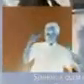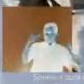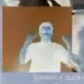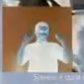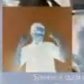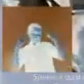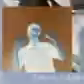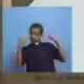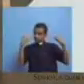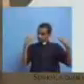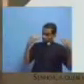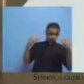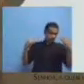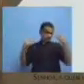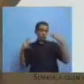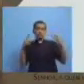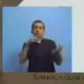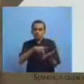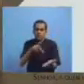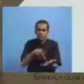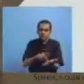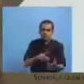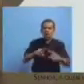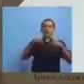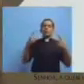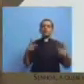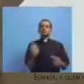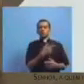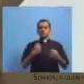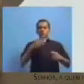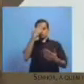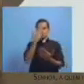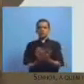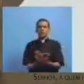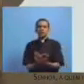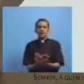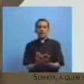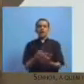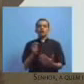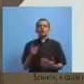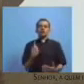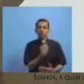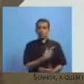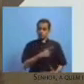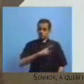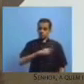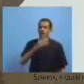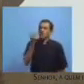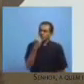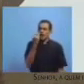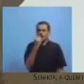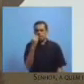certeza de que lá dentro já está o carimbo, que nós não temos esse calcanhar de Aquiles, mas também não podemos criar essa chance para